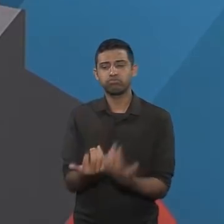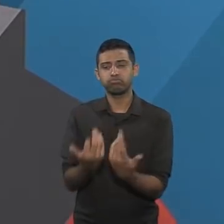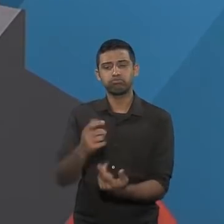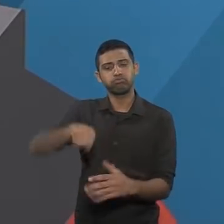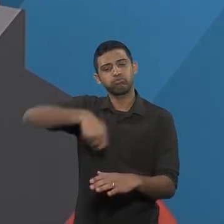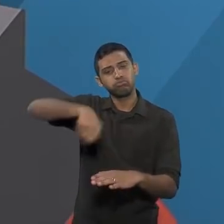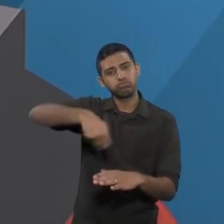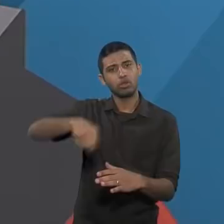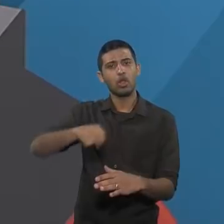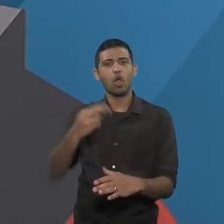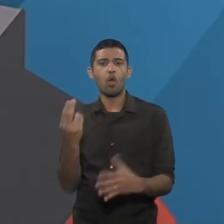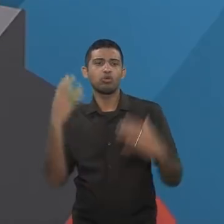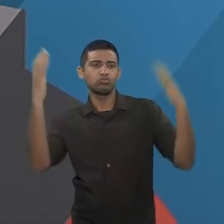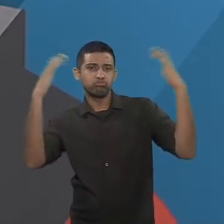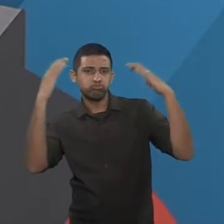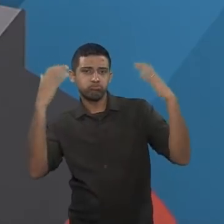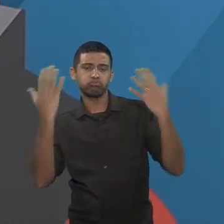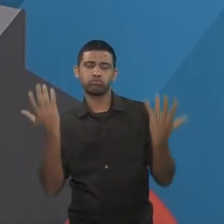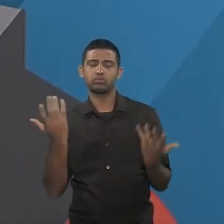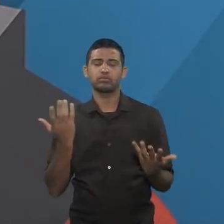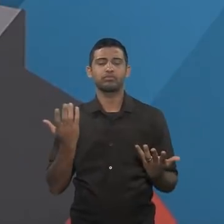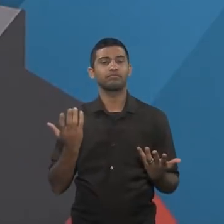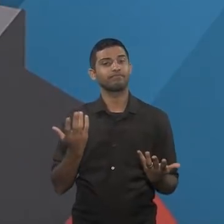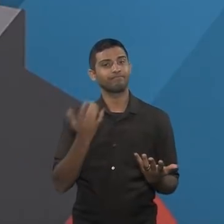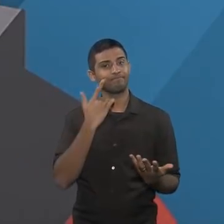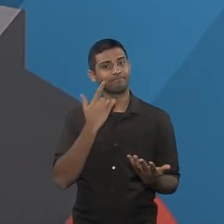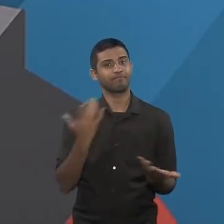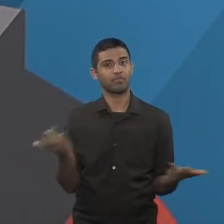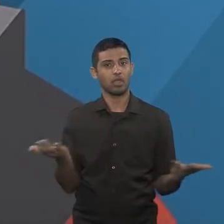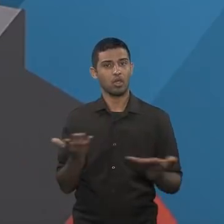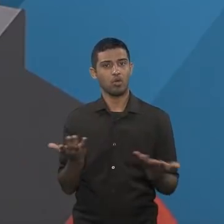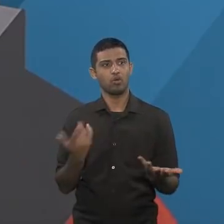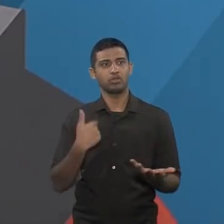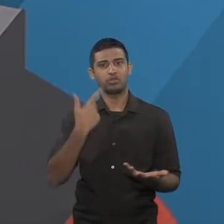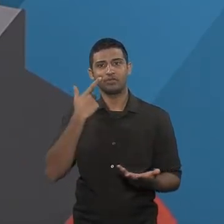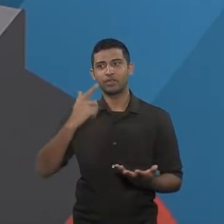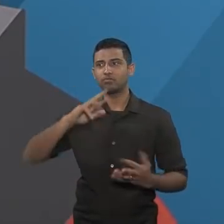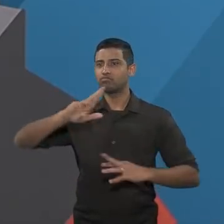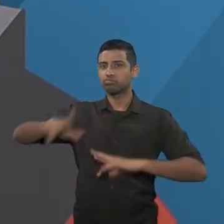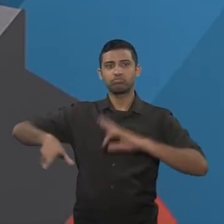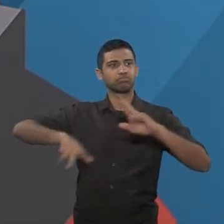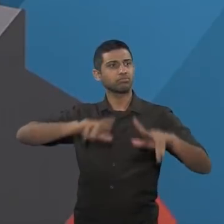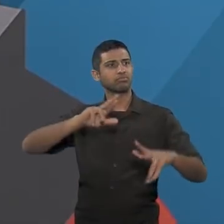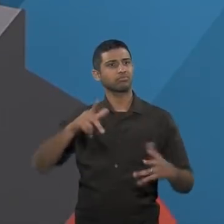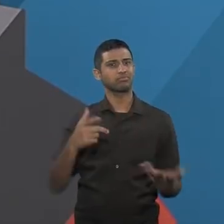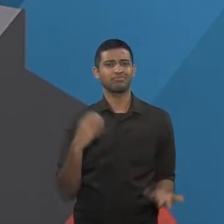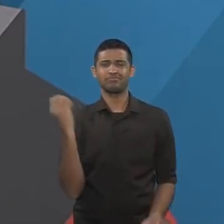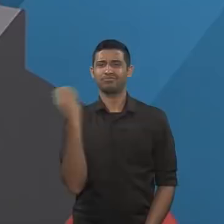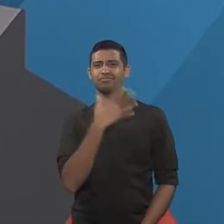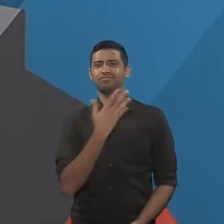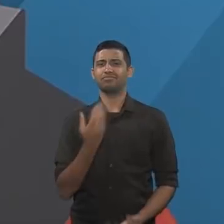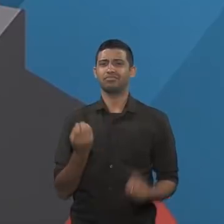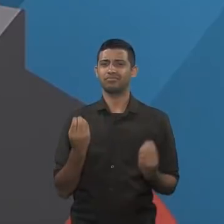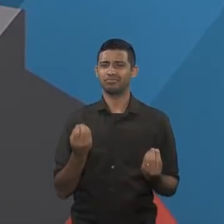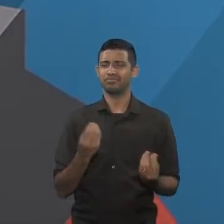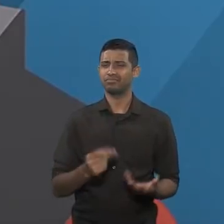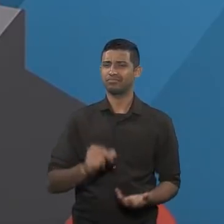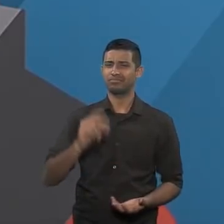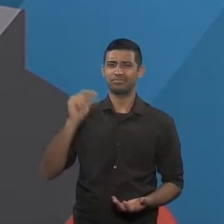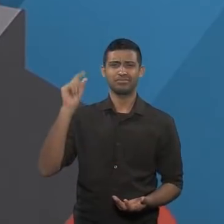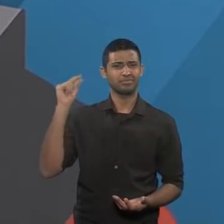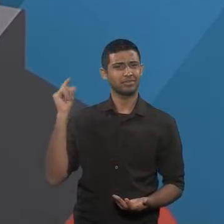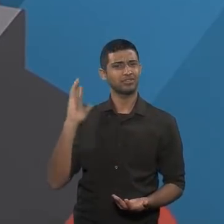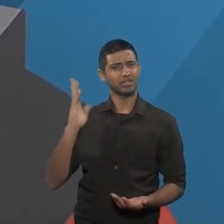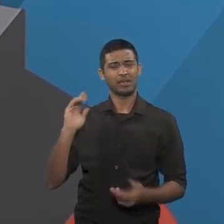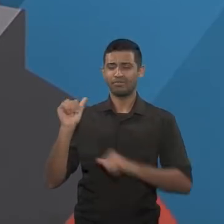ali o seu chuveiro para tomar banho. Então, hoje existe uma disparidade muito grande. É um absurdo. Aliás, há muito tempo